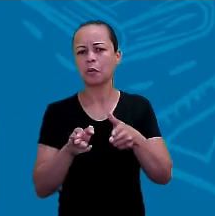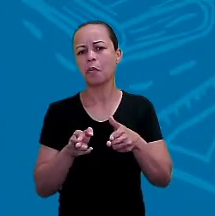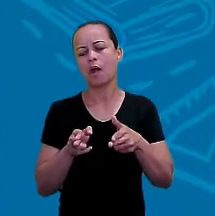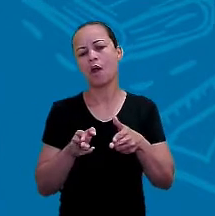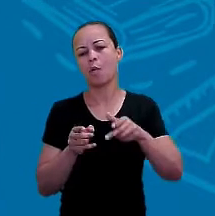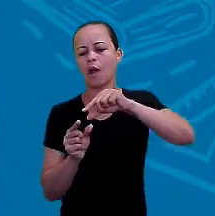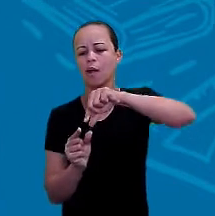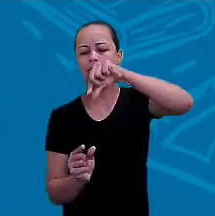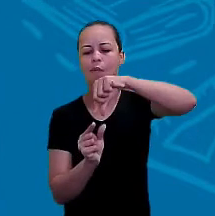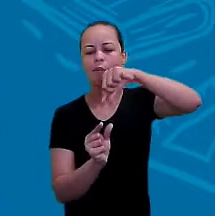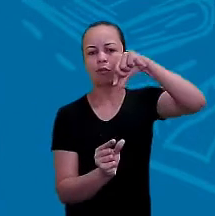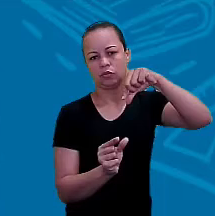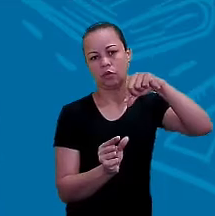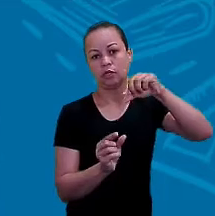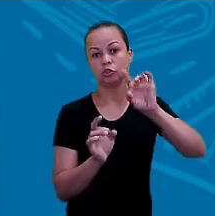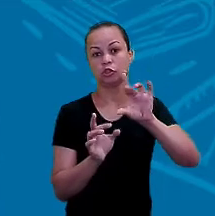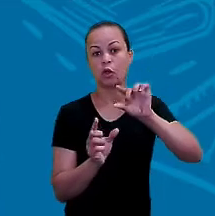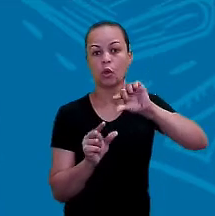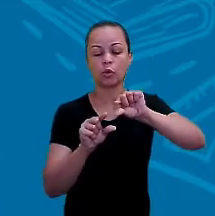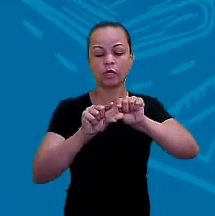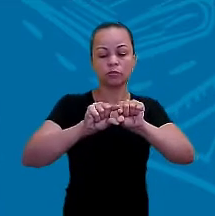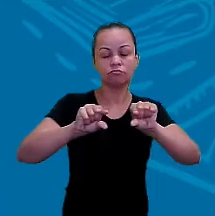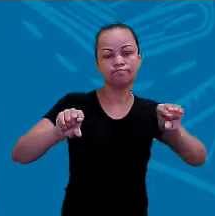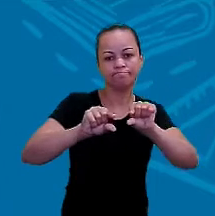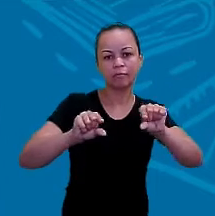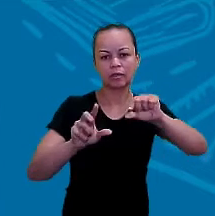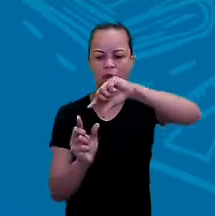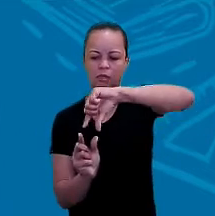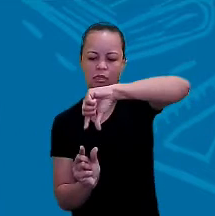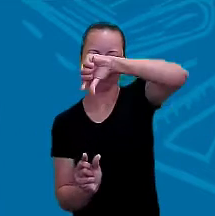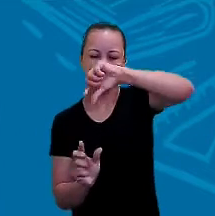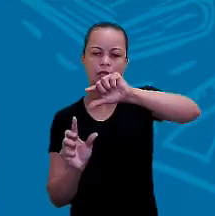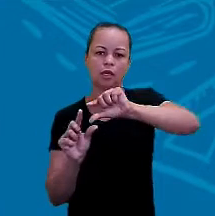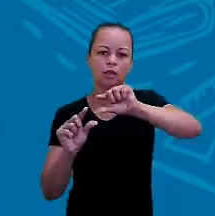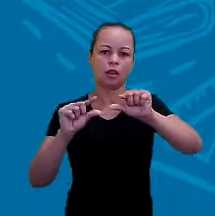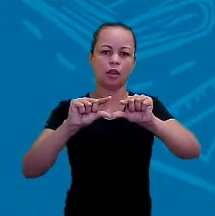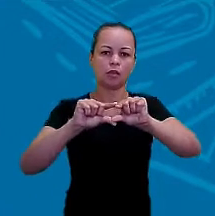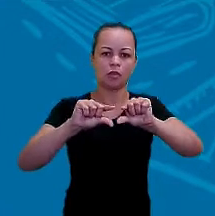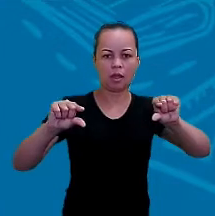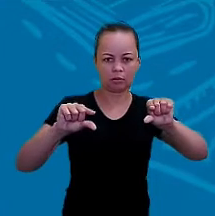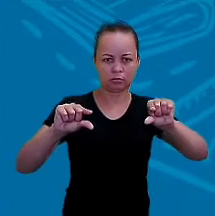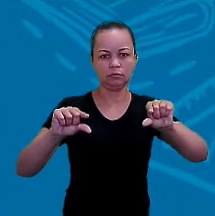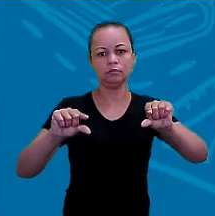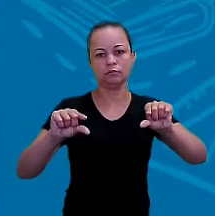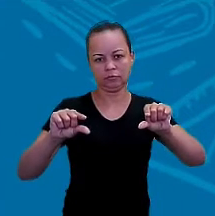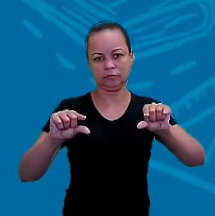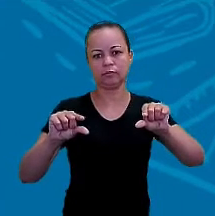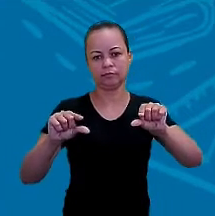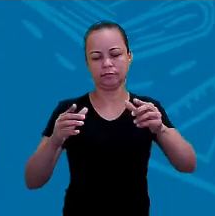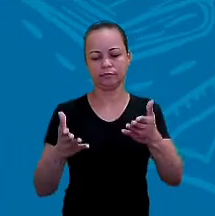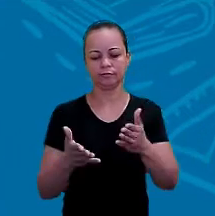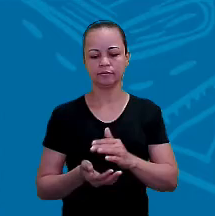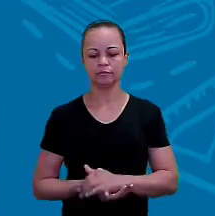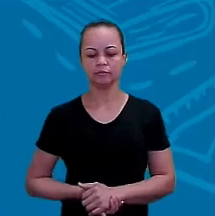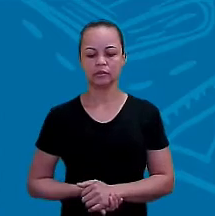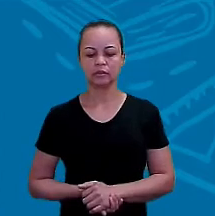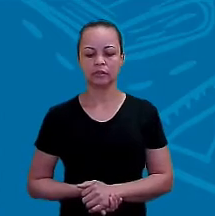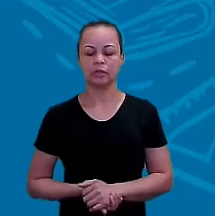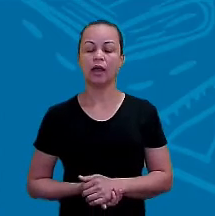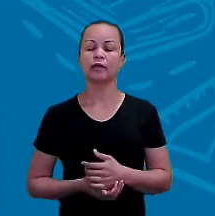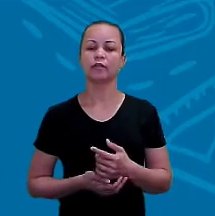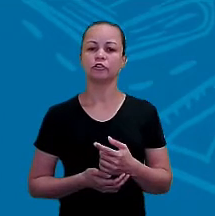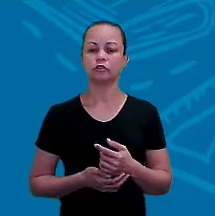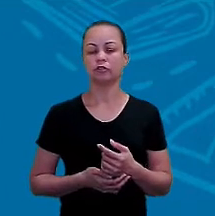coluna, com os dados na posição horizontal e as informações das divisões na posição vertical. O que foi que a